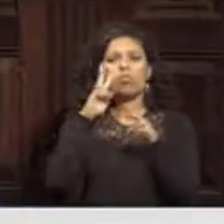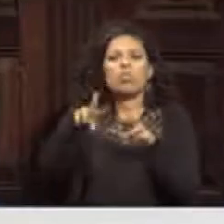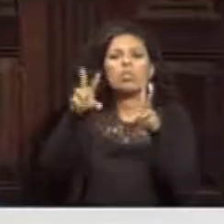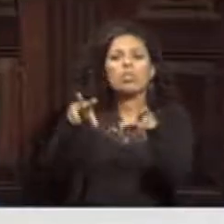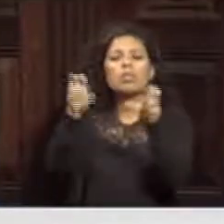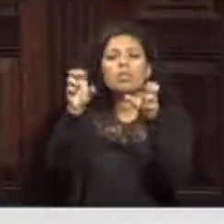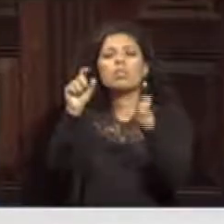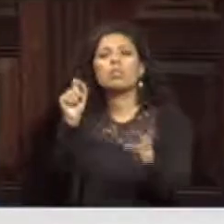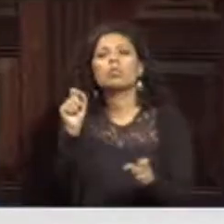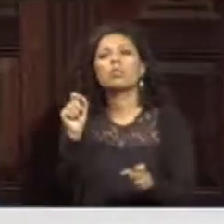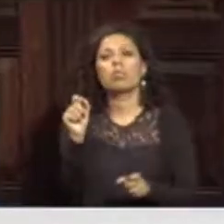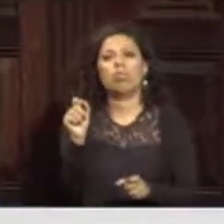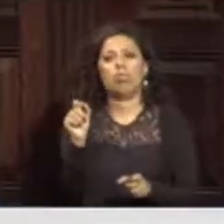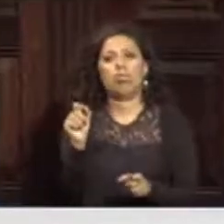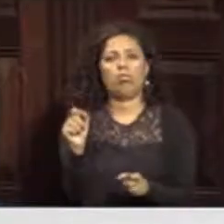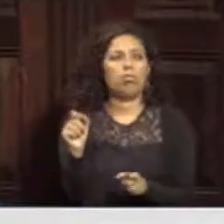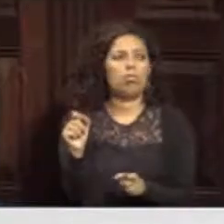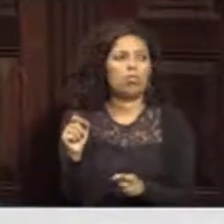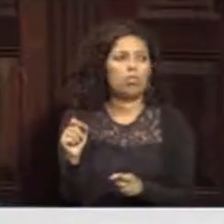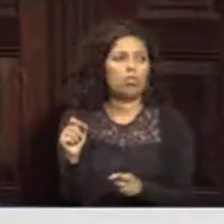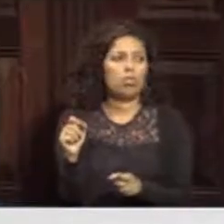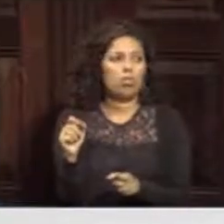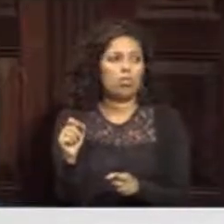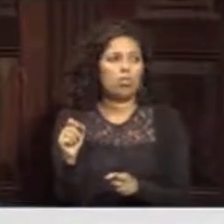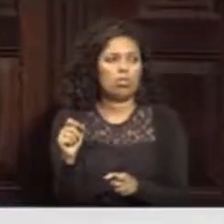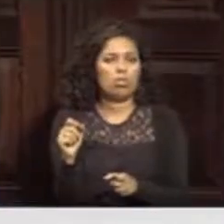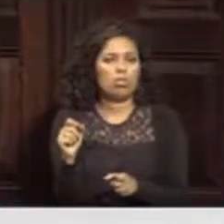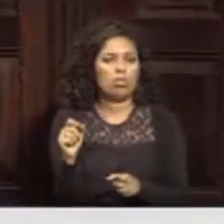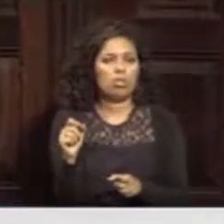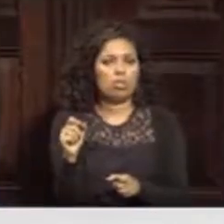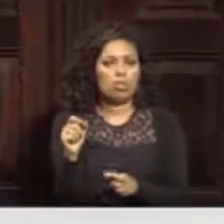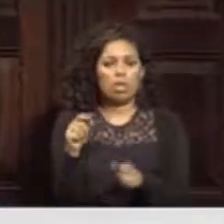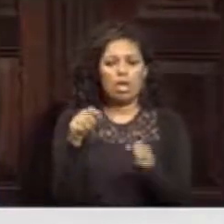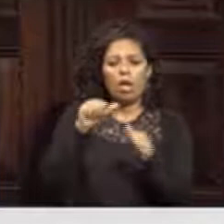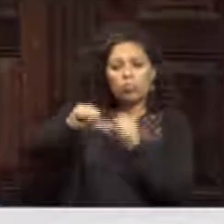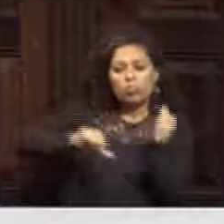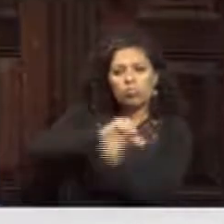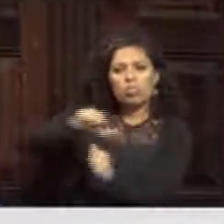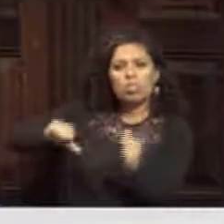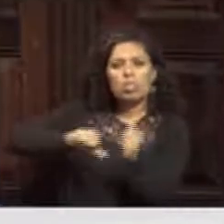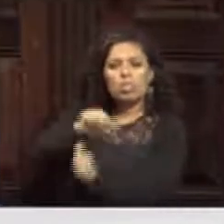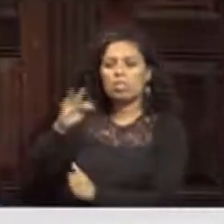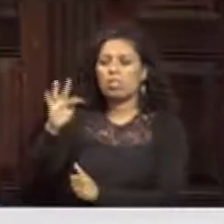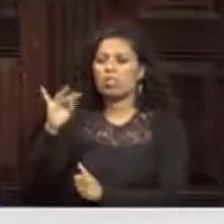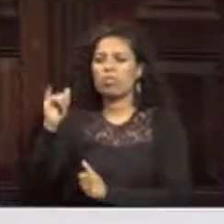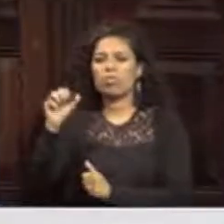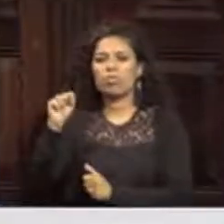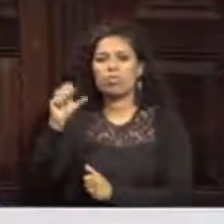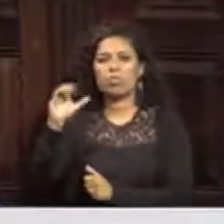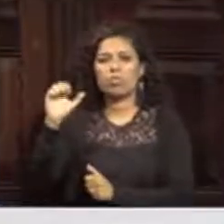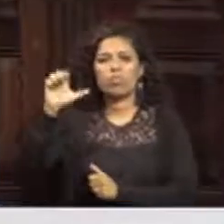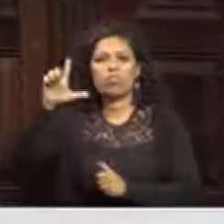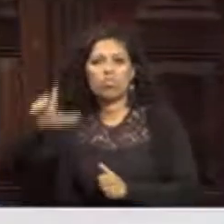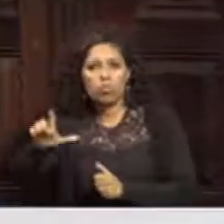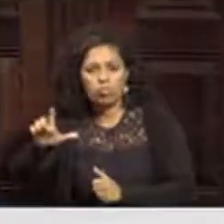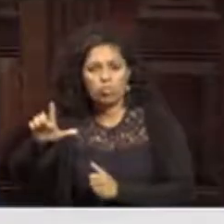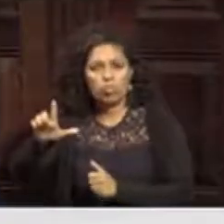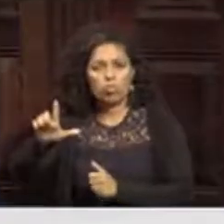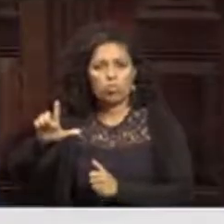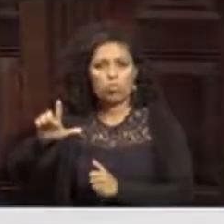sugere que entre no termo de ajuste fiscal a hipótese do governo do